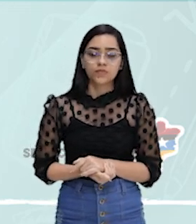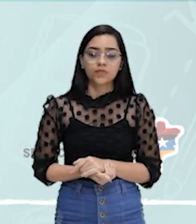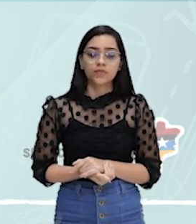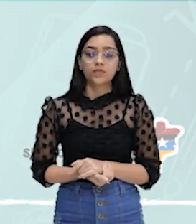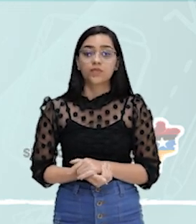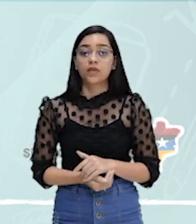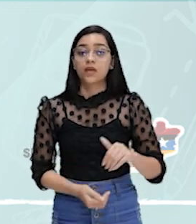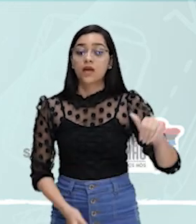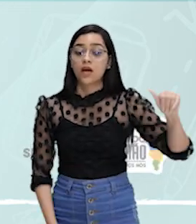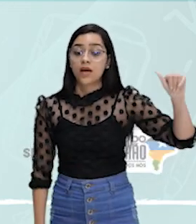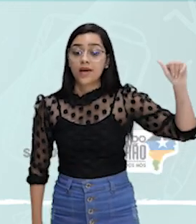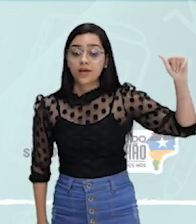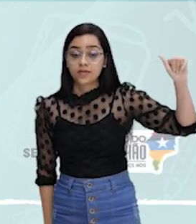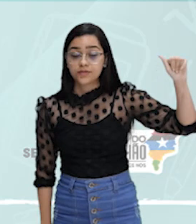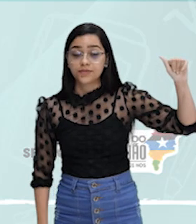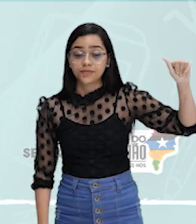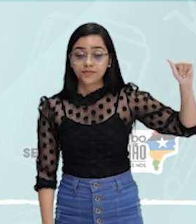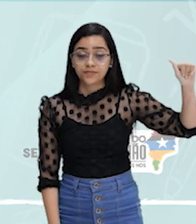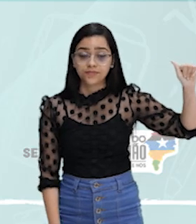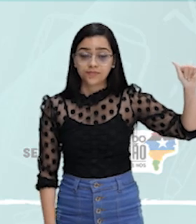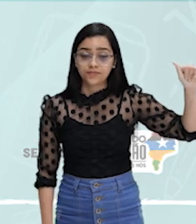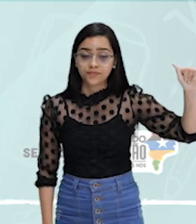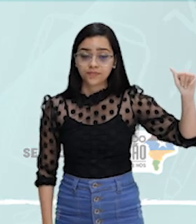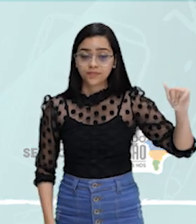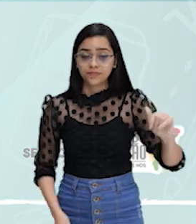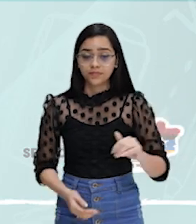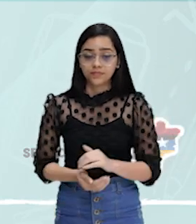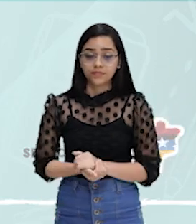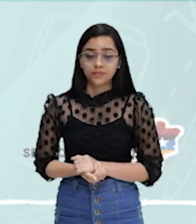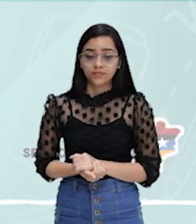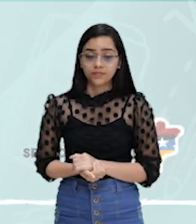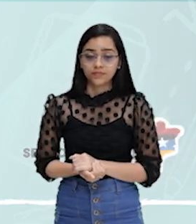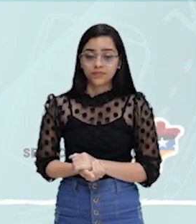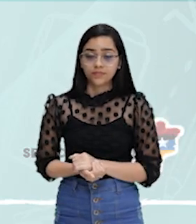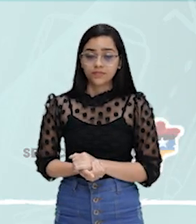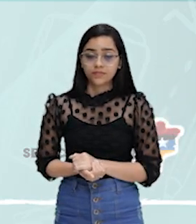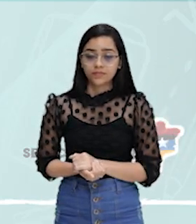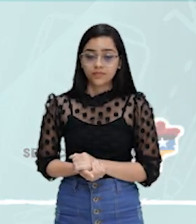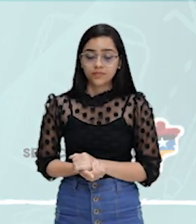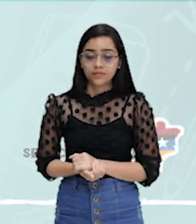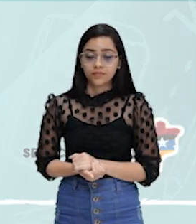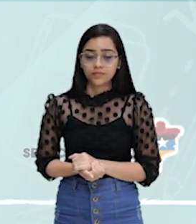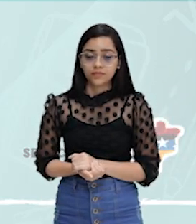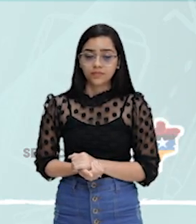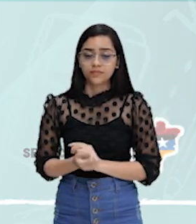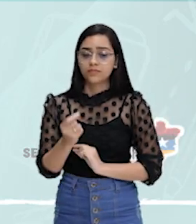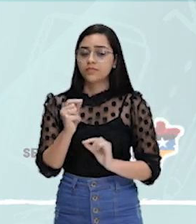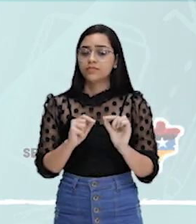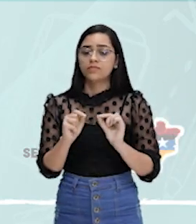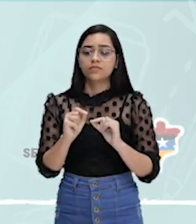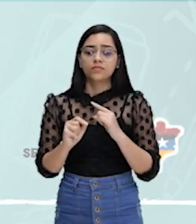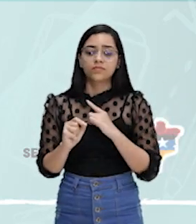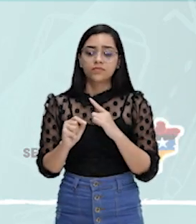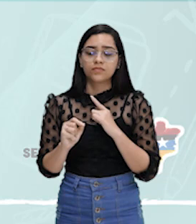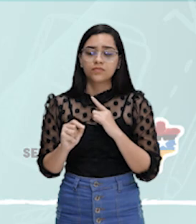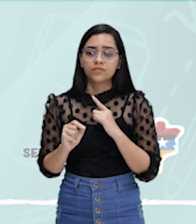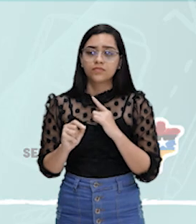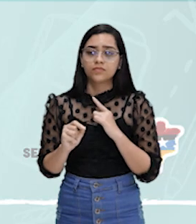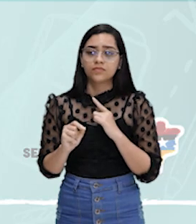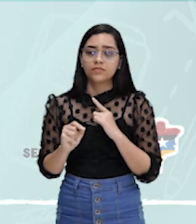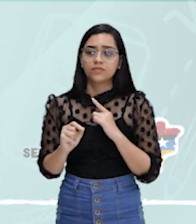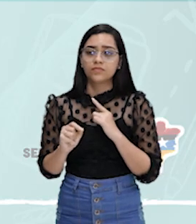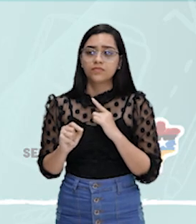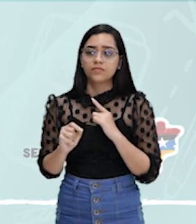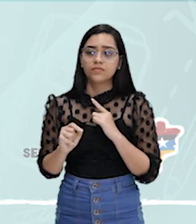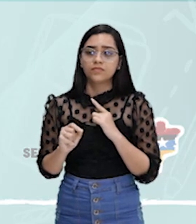galerinha? Coordenar a repressão dos ativistas opositores, a repressão daqueles